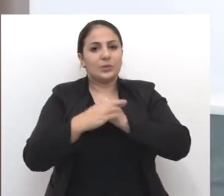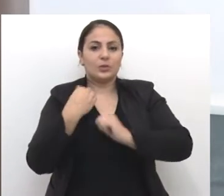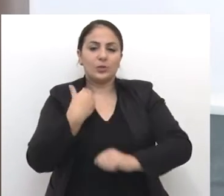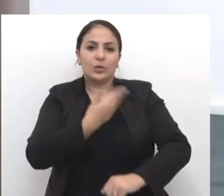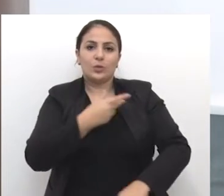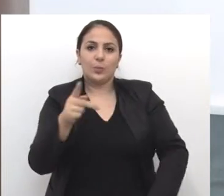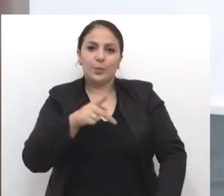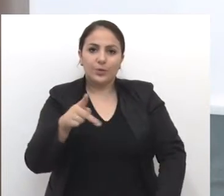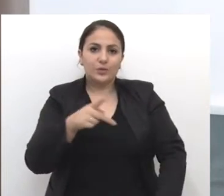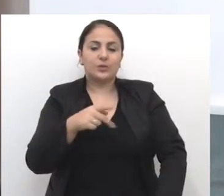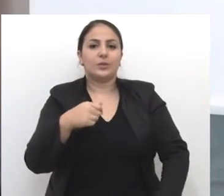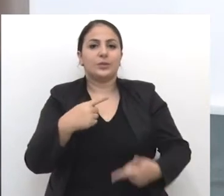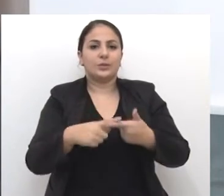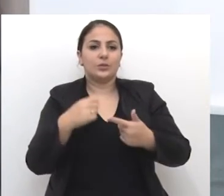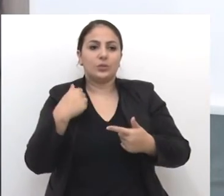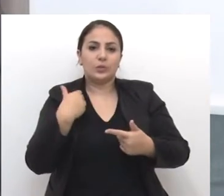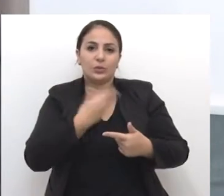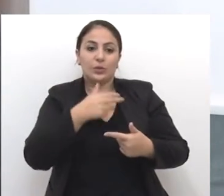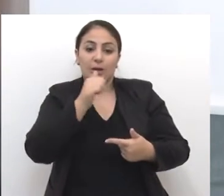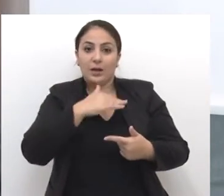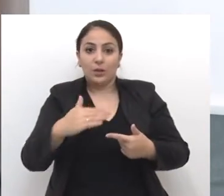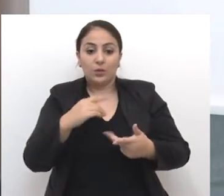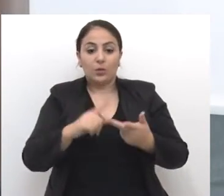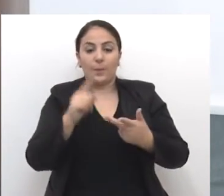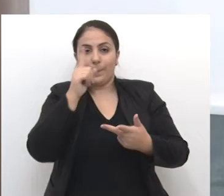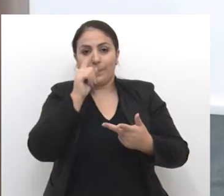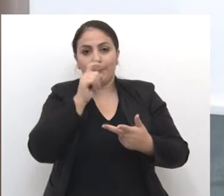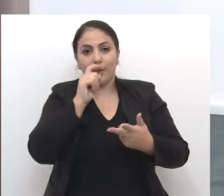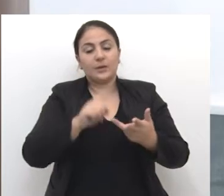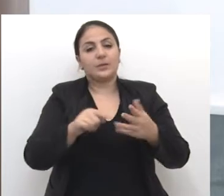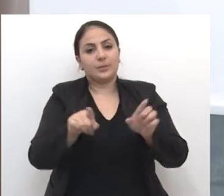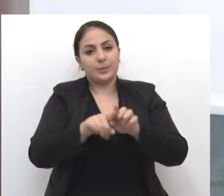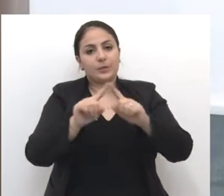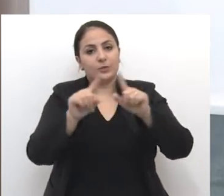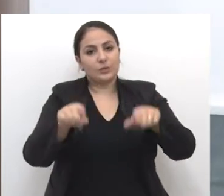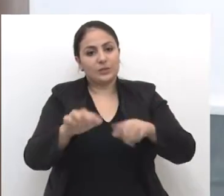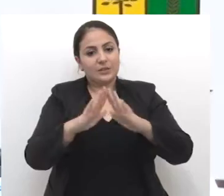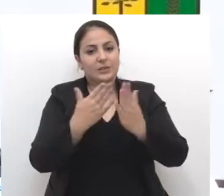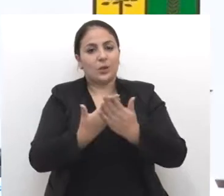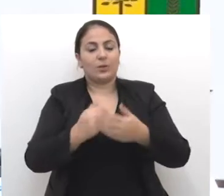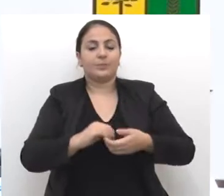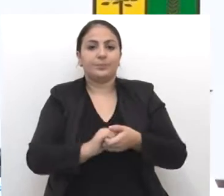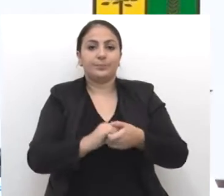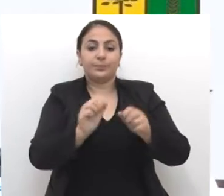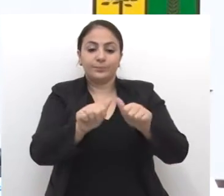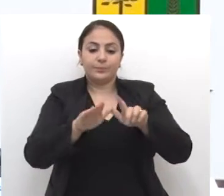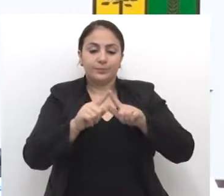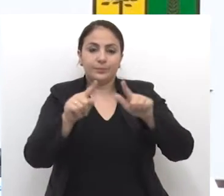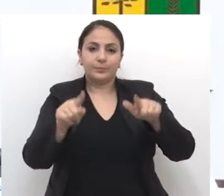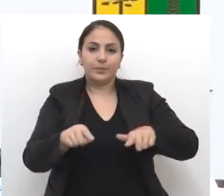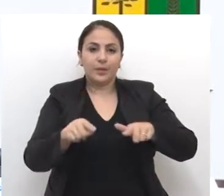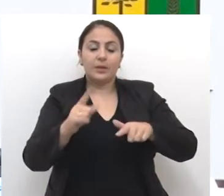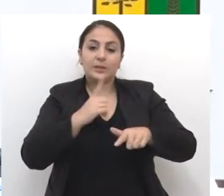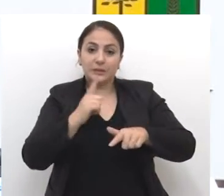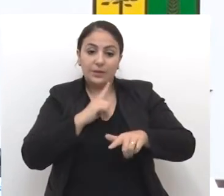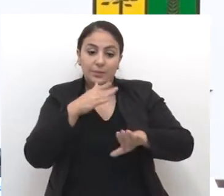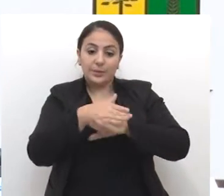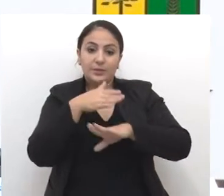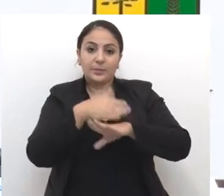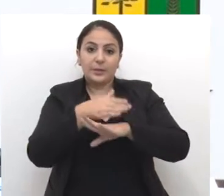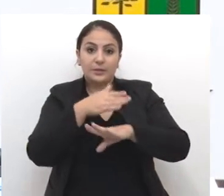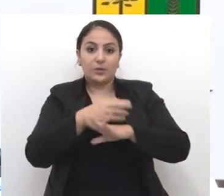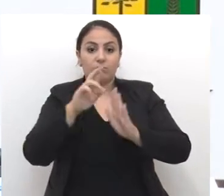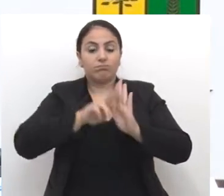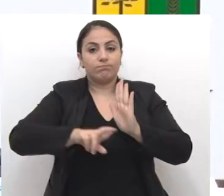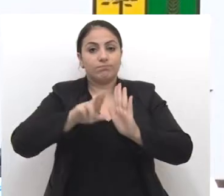dos nossos professores, dos nossos alunos, dos pais e também dos funcionários das escolas. A audiência pública contou com a presença